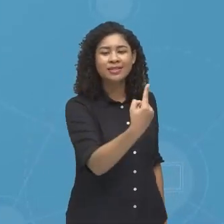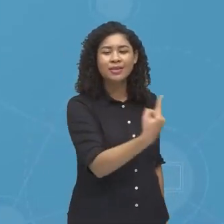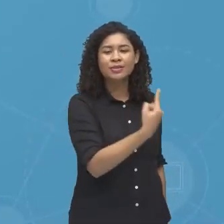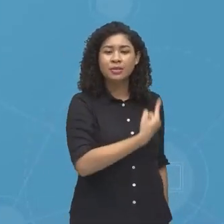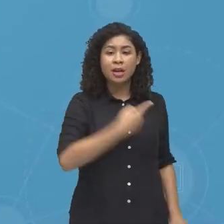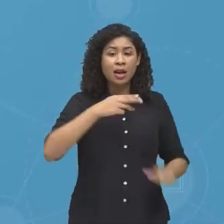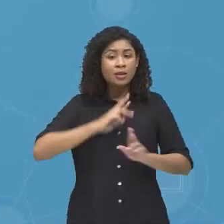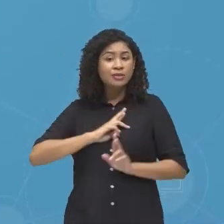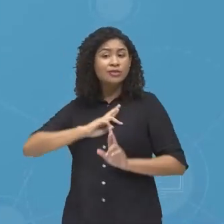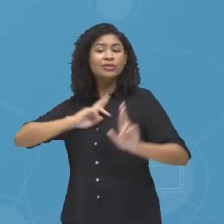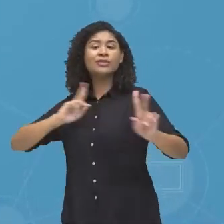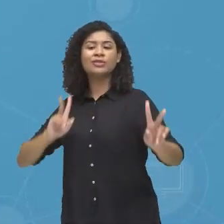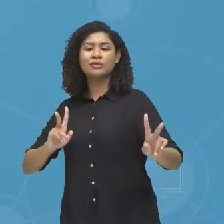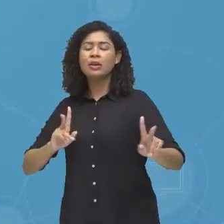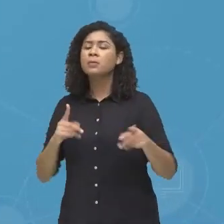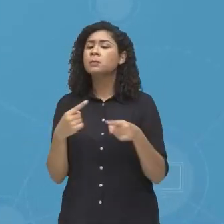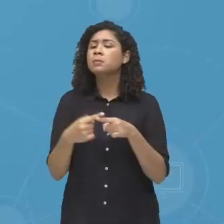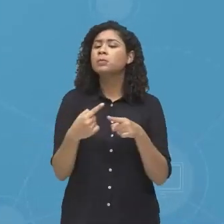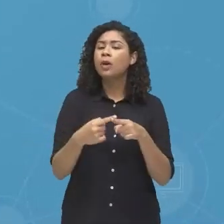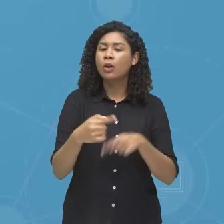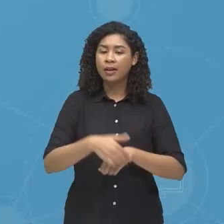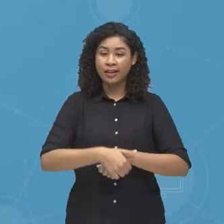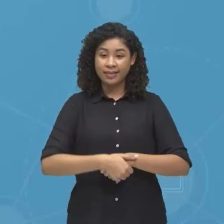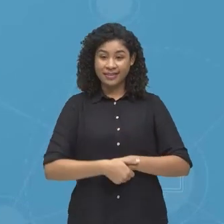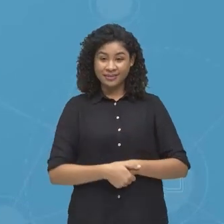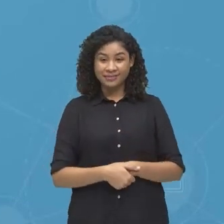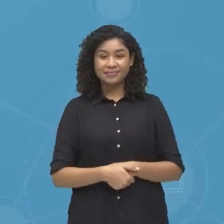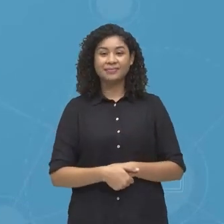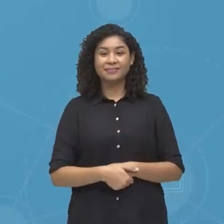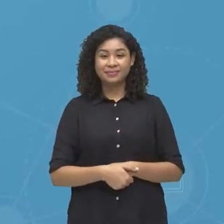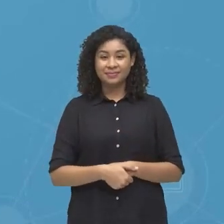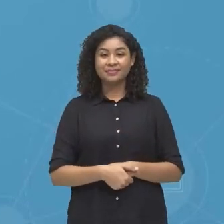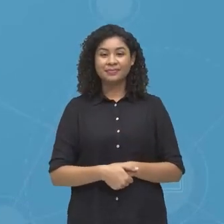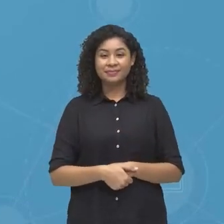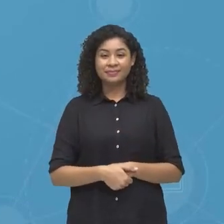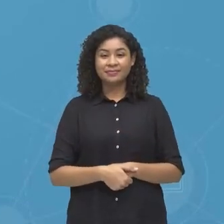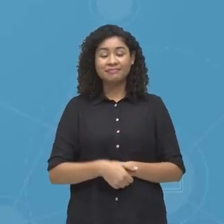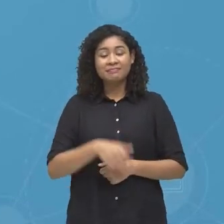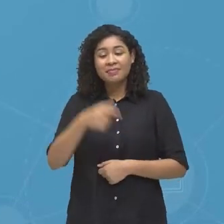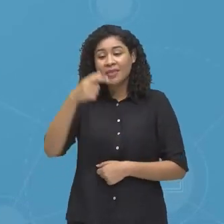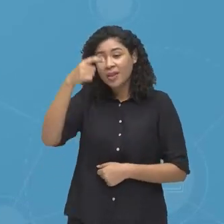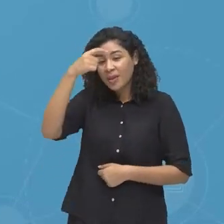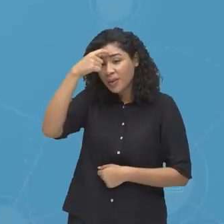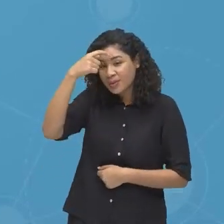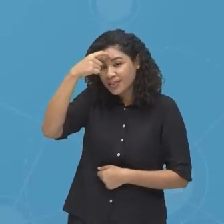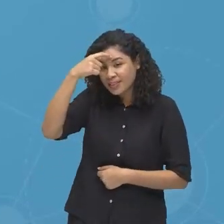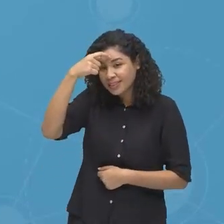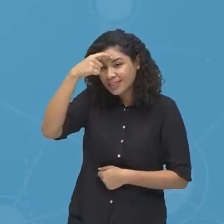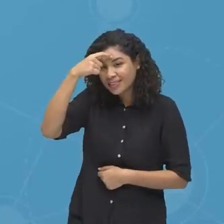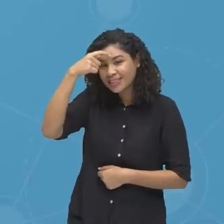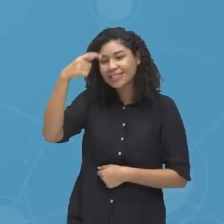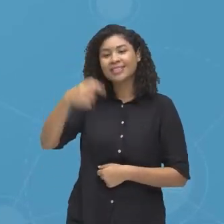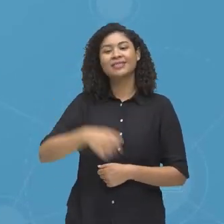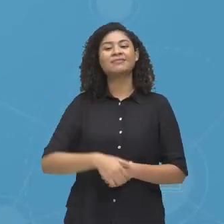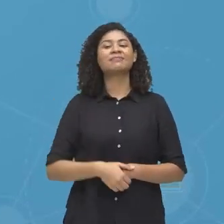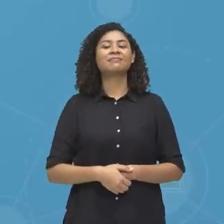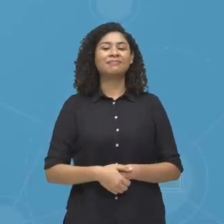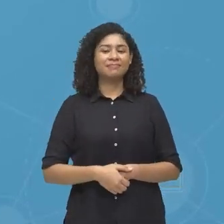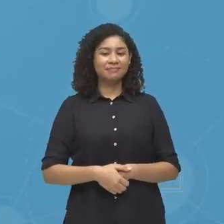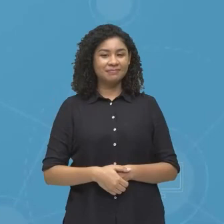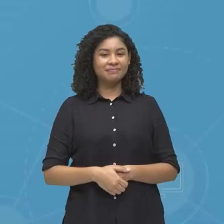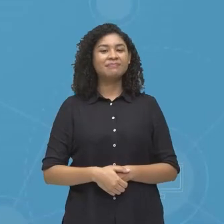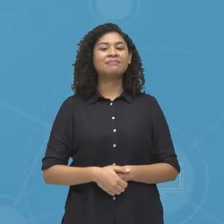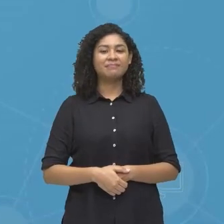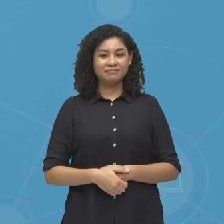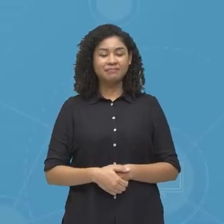outros animais que são presentes na natureza, é a consciência. um